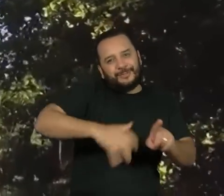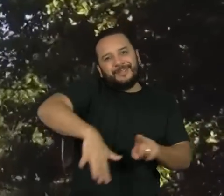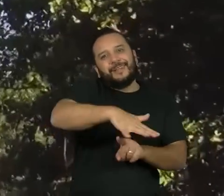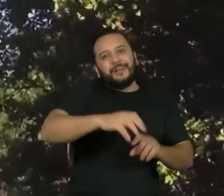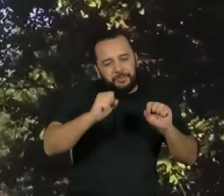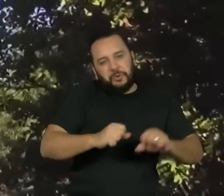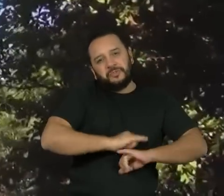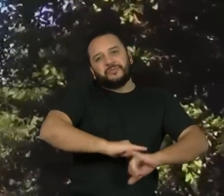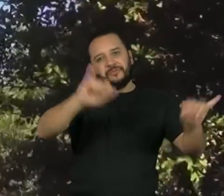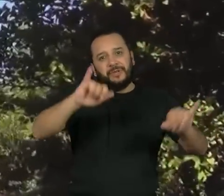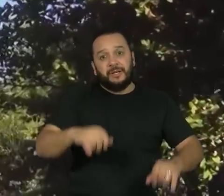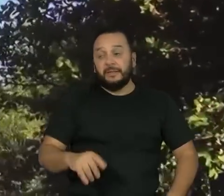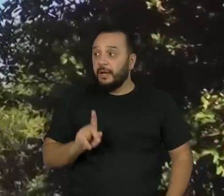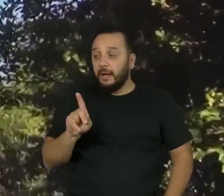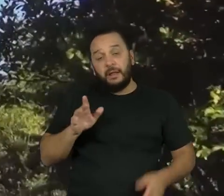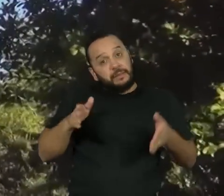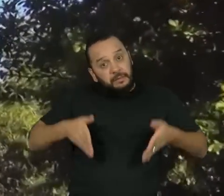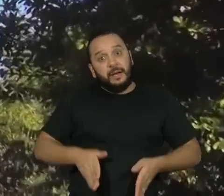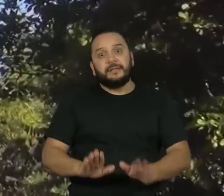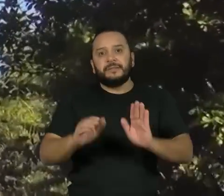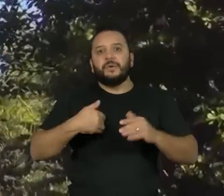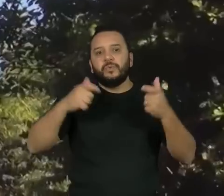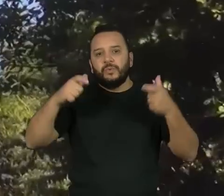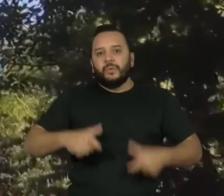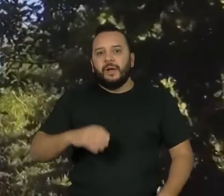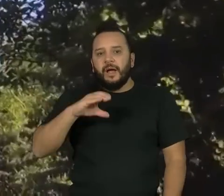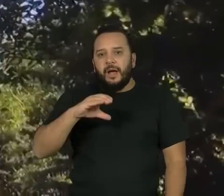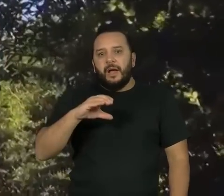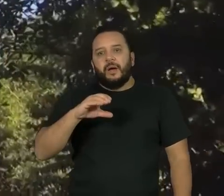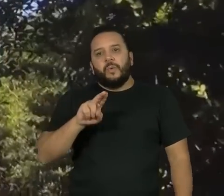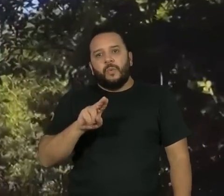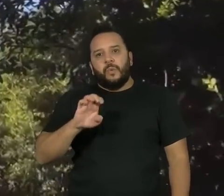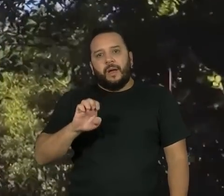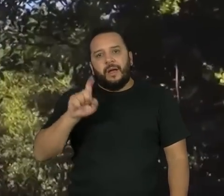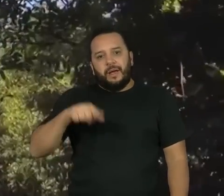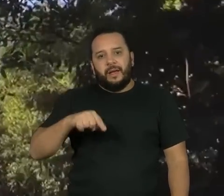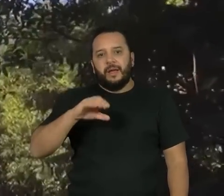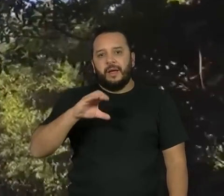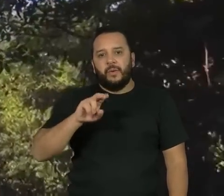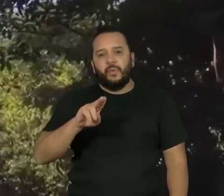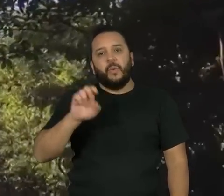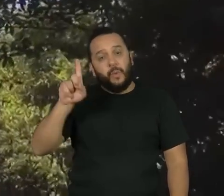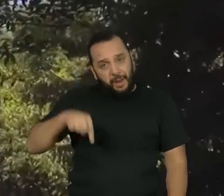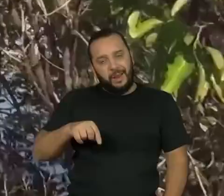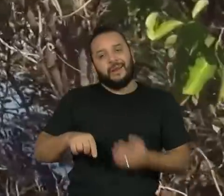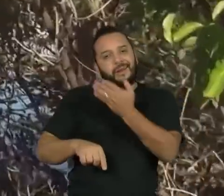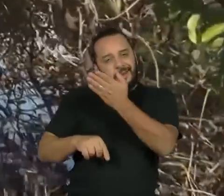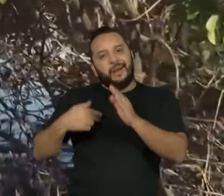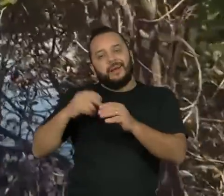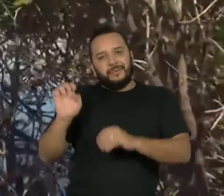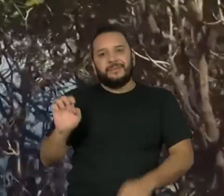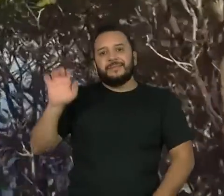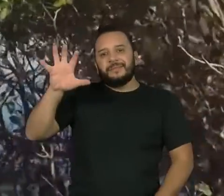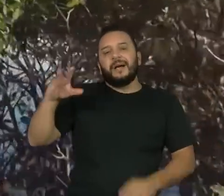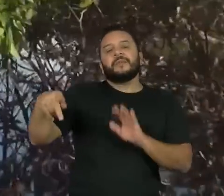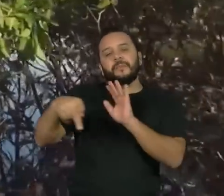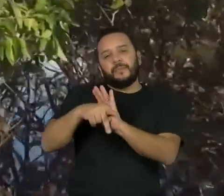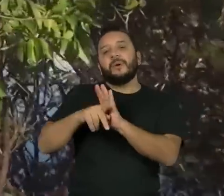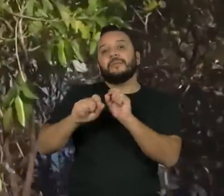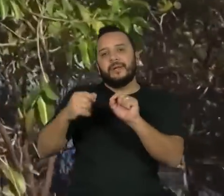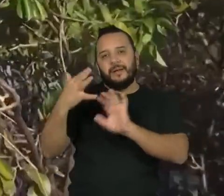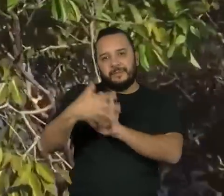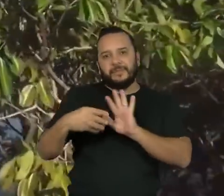Elisângela nasceu no território indígena Quequé Marabitanas, no Alto Rio Negro, estado do Amazonas. Estudou em uma